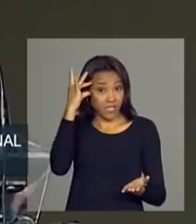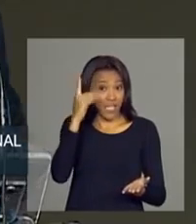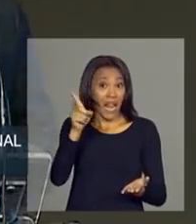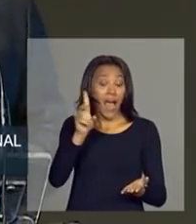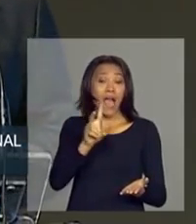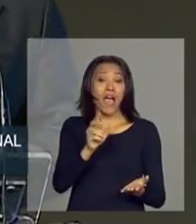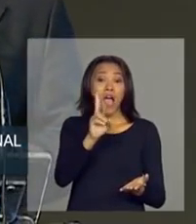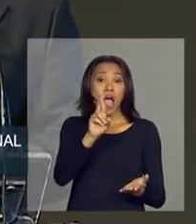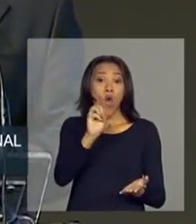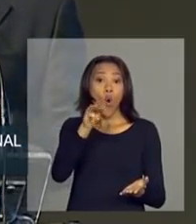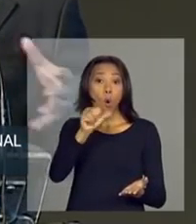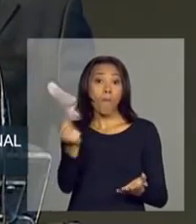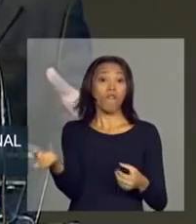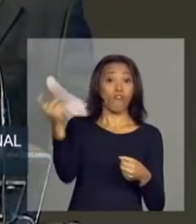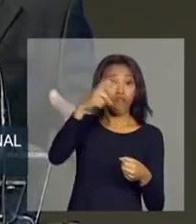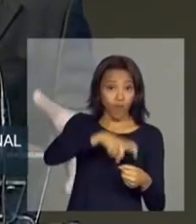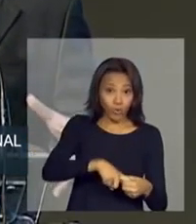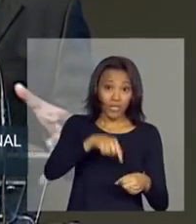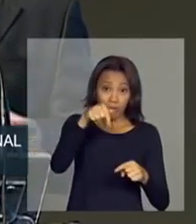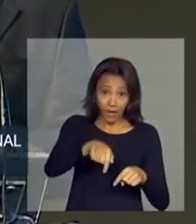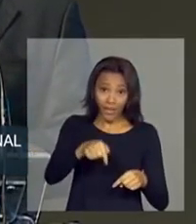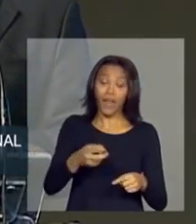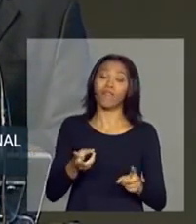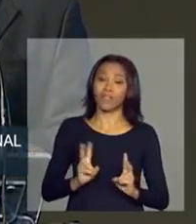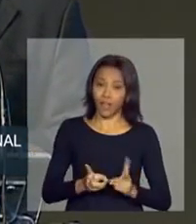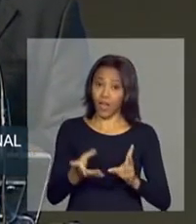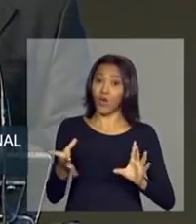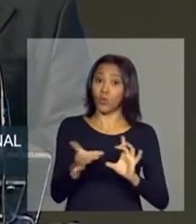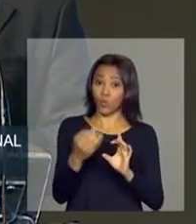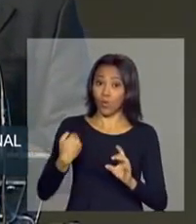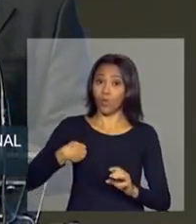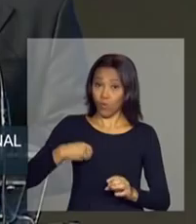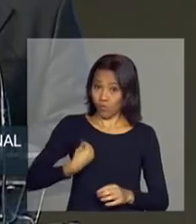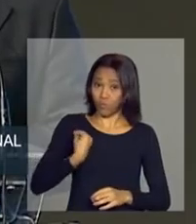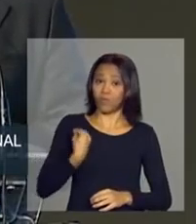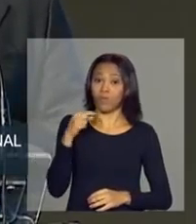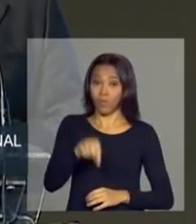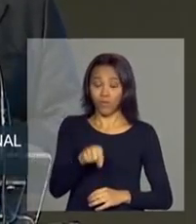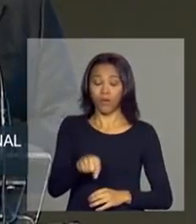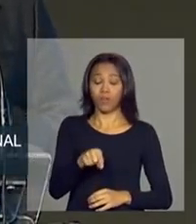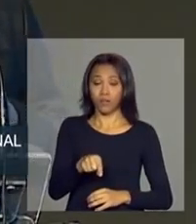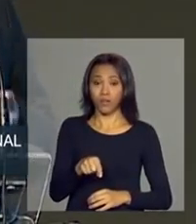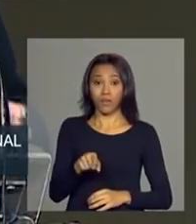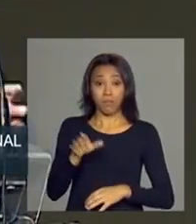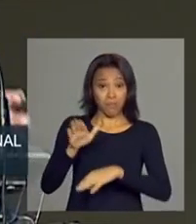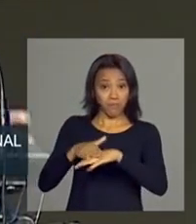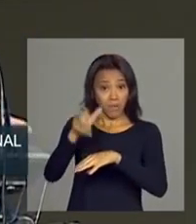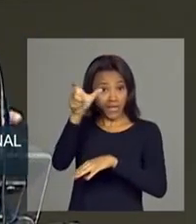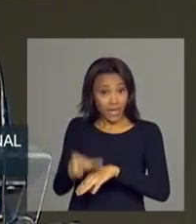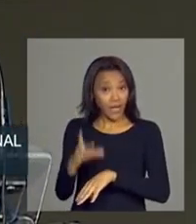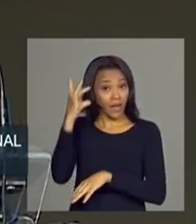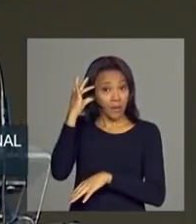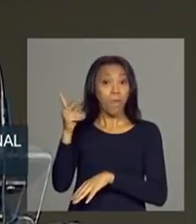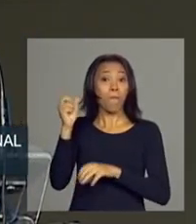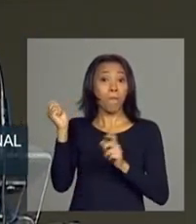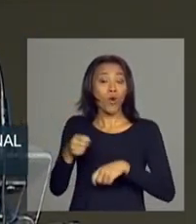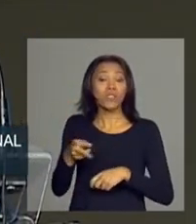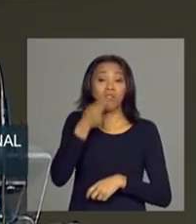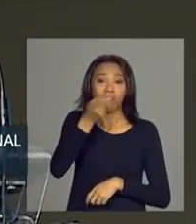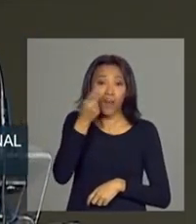decidida, decidida a avançar, a construir e a transformar. E eu tenho absoluta certeza, se a agenda da